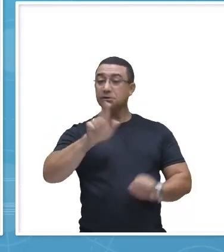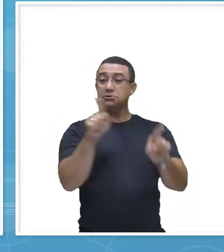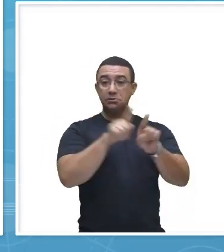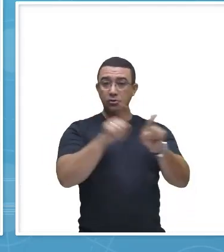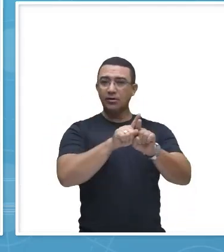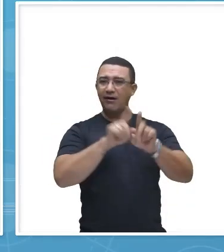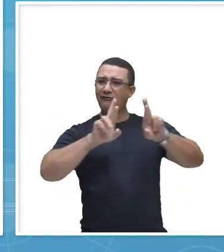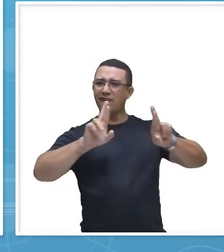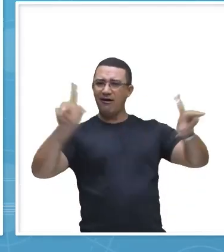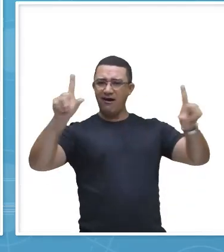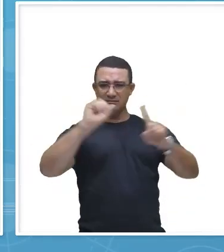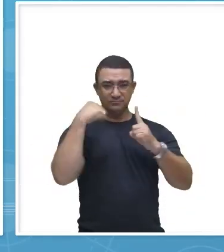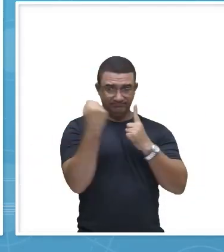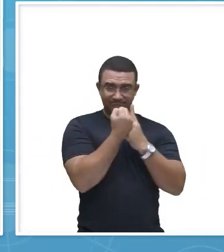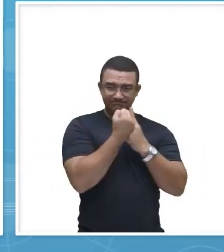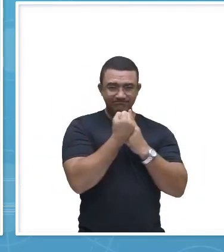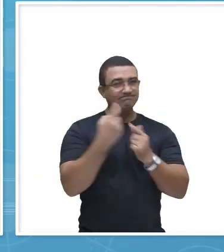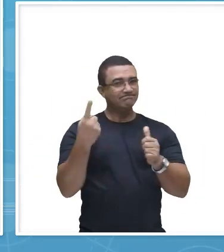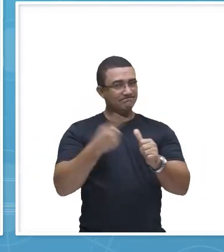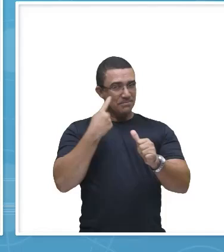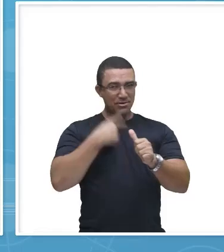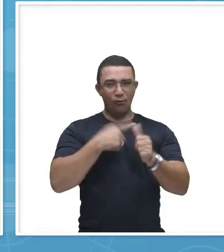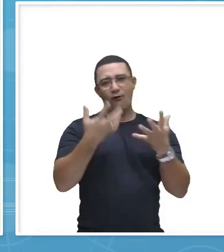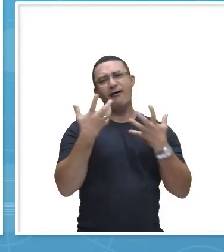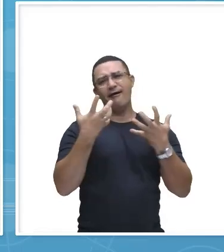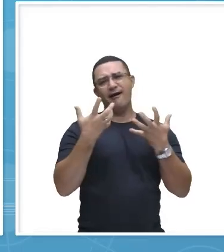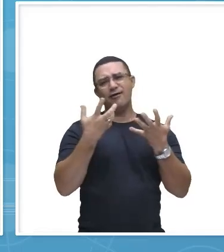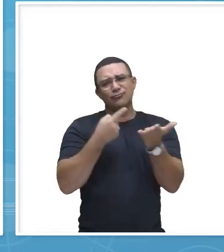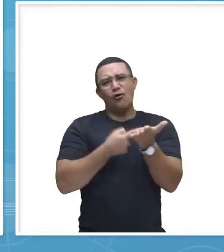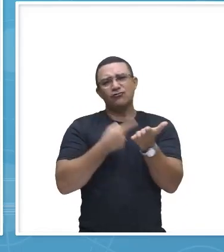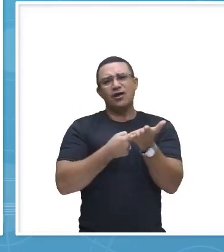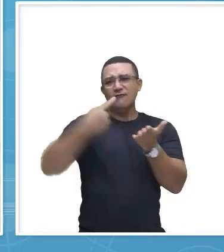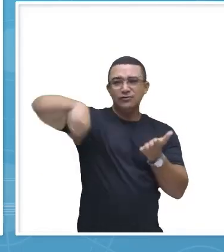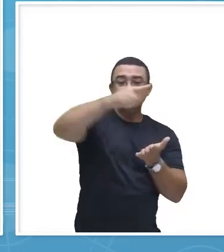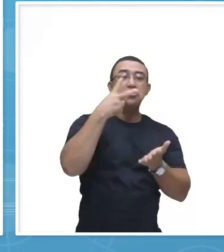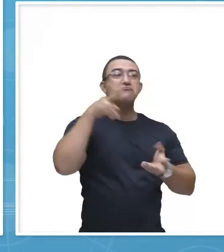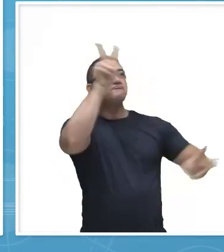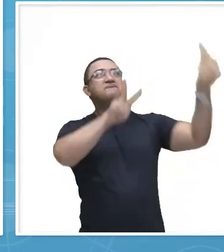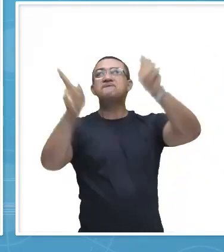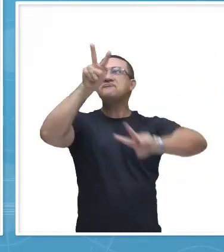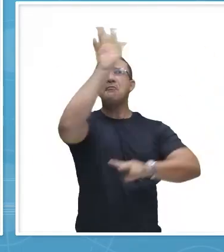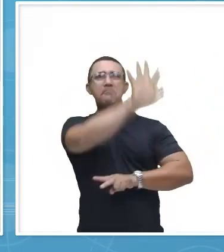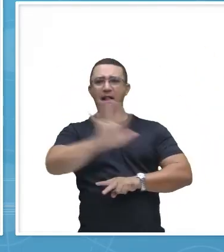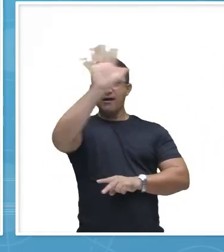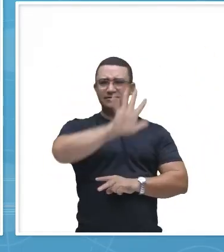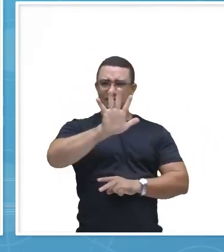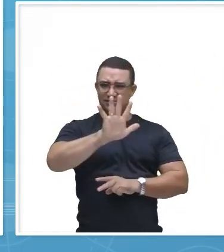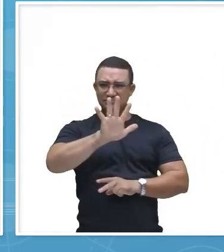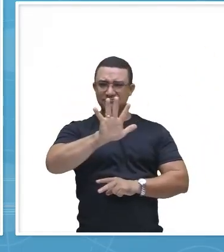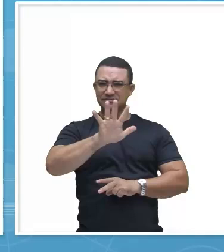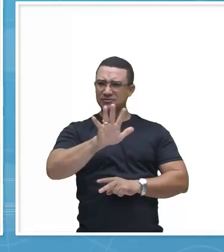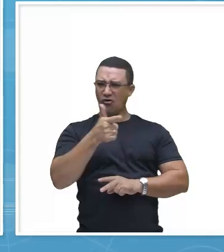sociais. Primeiro, quero convidar você a olhar o nosso ambiente, o nosso espaço, nossa paisagem.